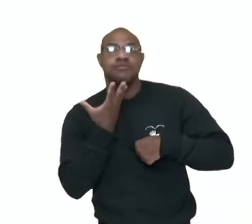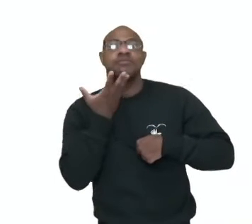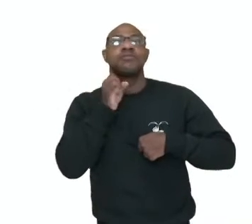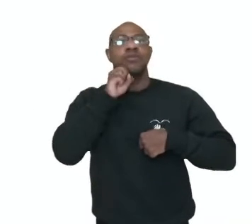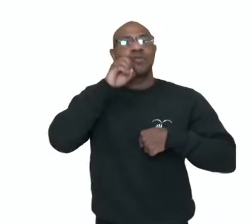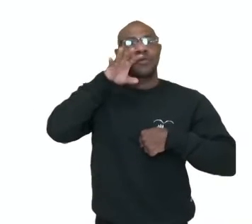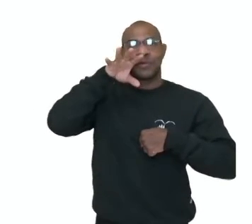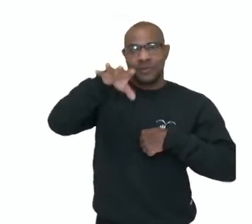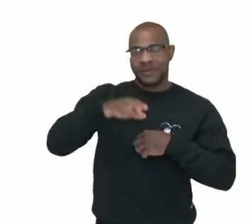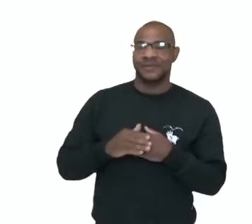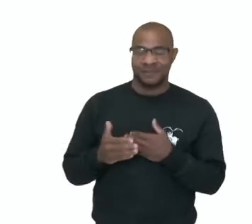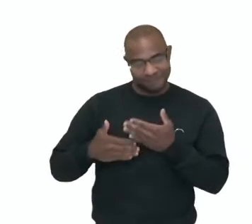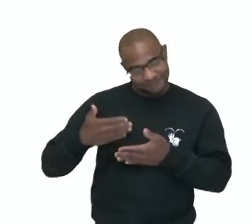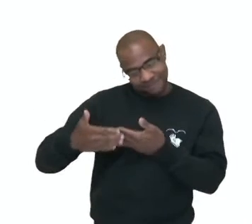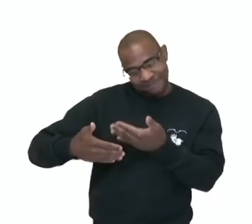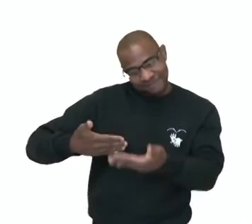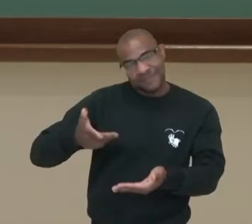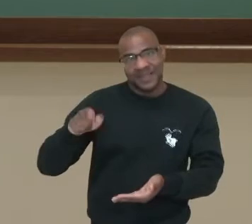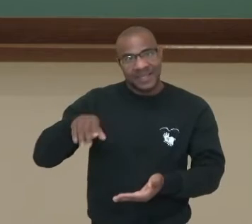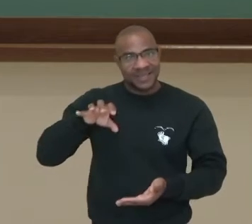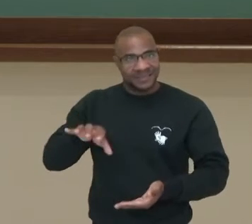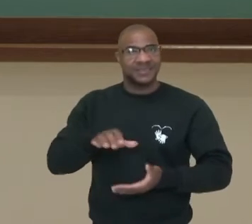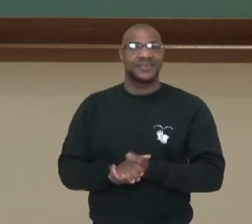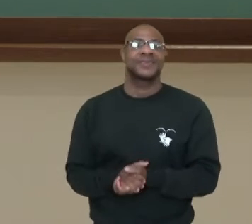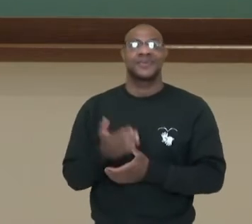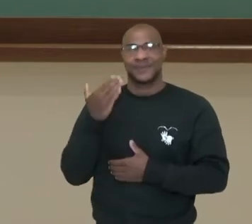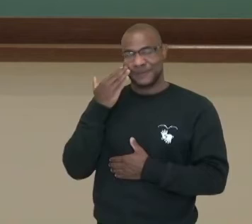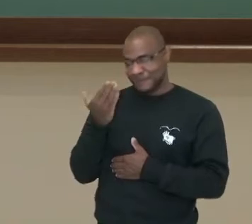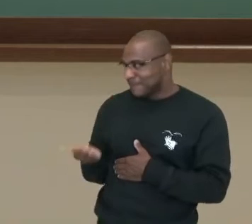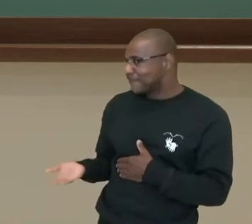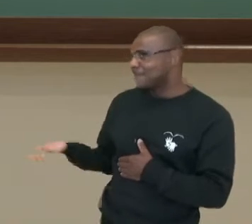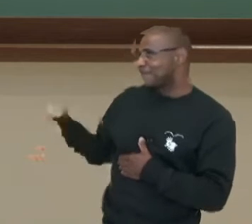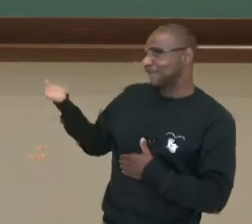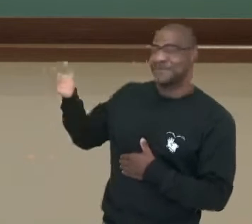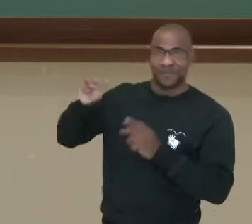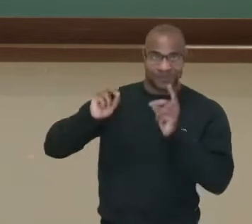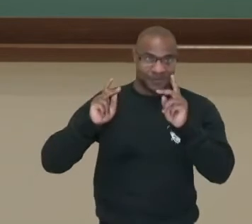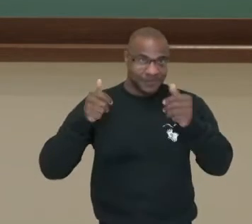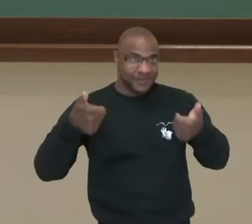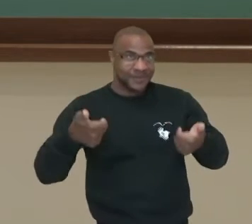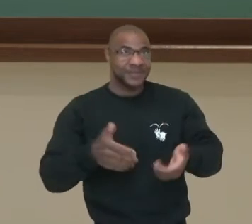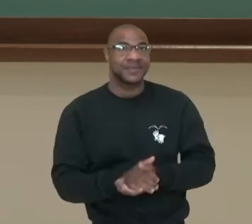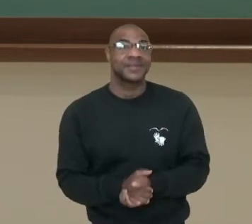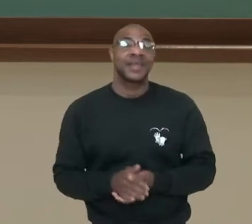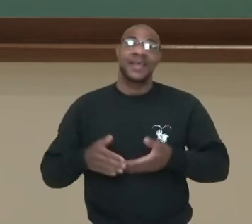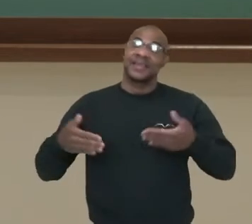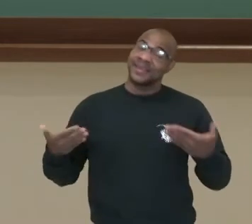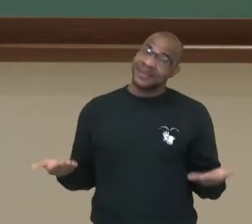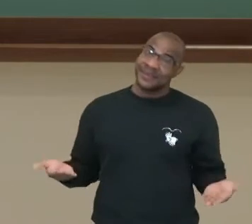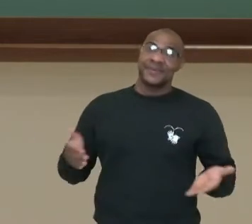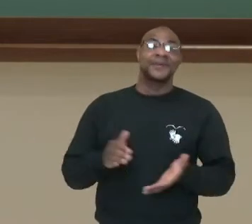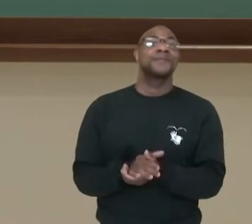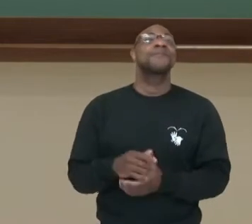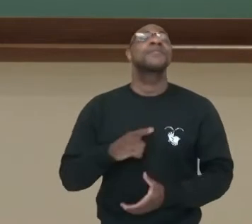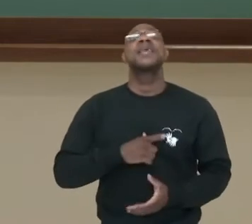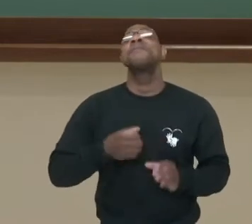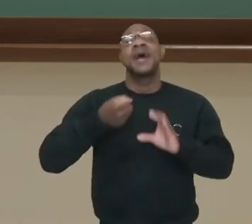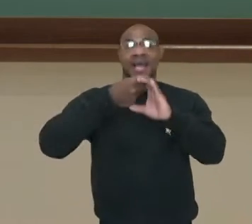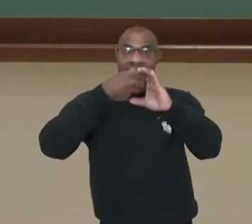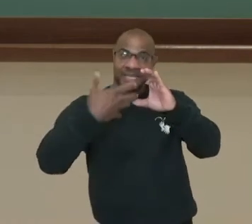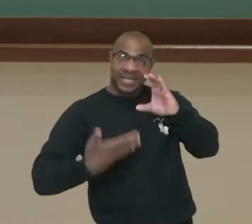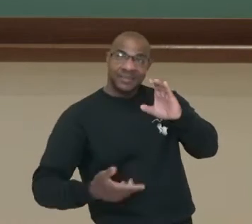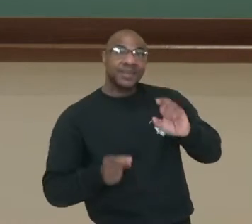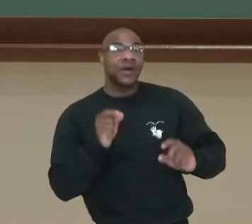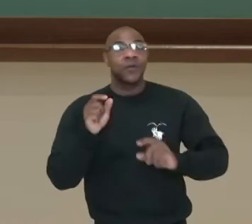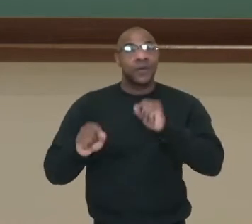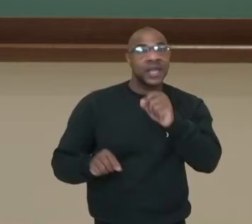e assim segue o caminho, o sangue dentro do capilar, ok? Bom, nós temos uma característica também, nós